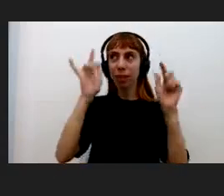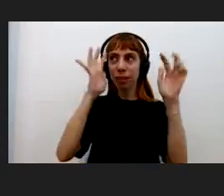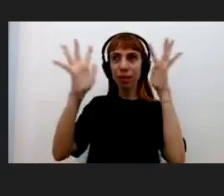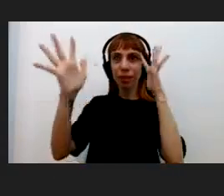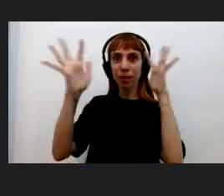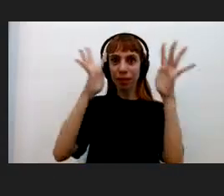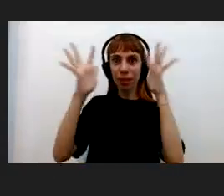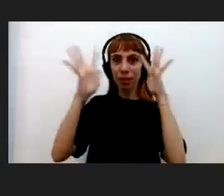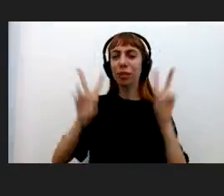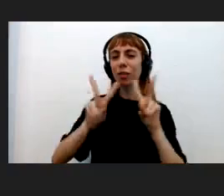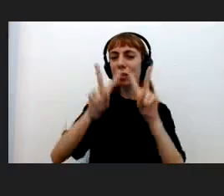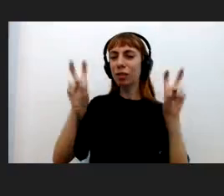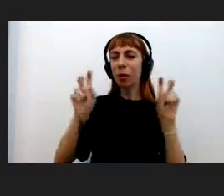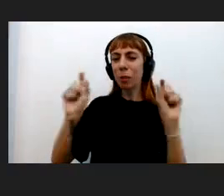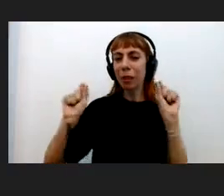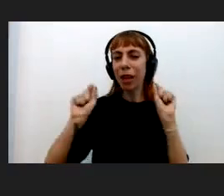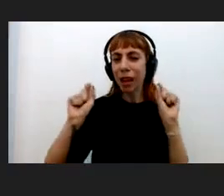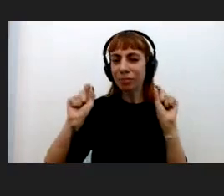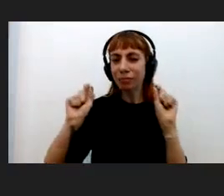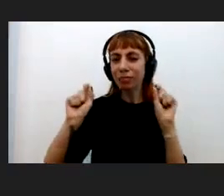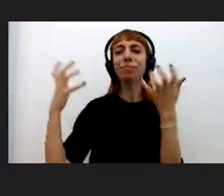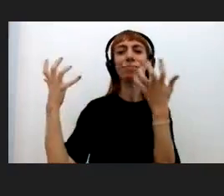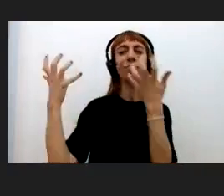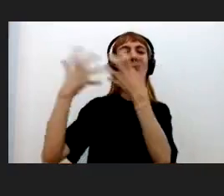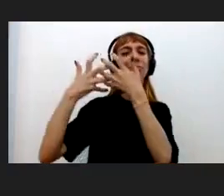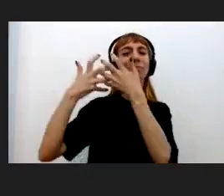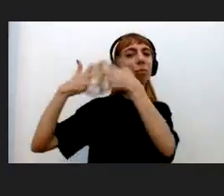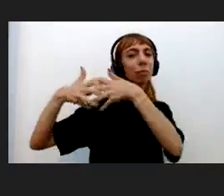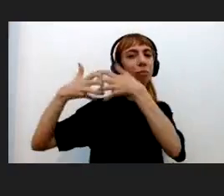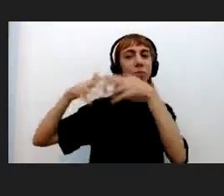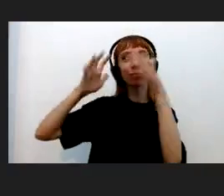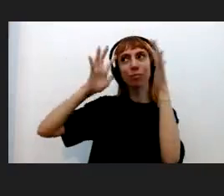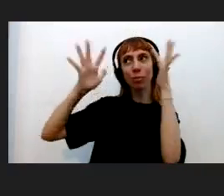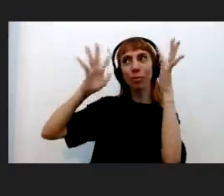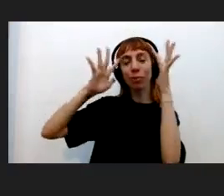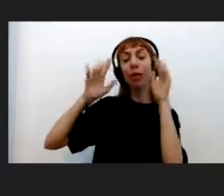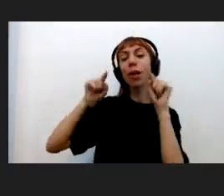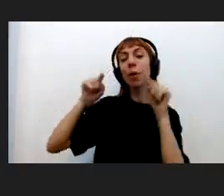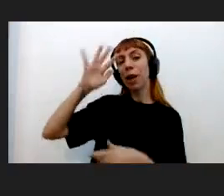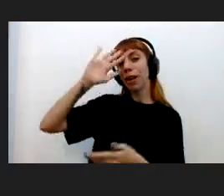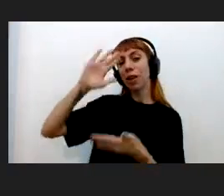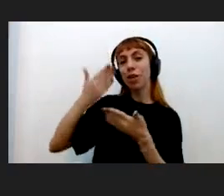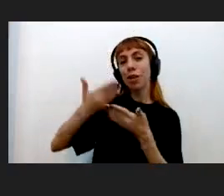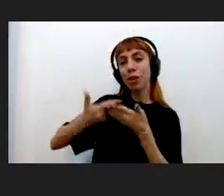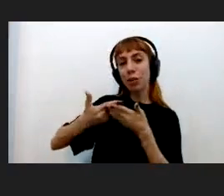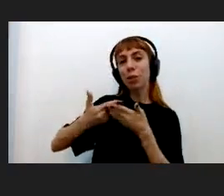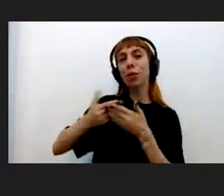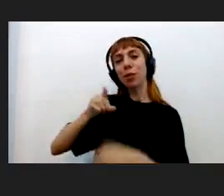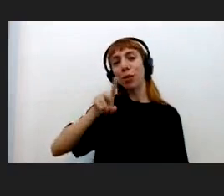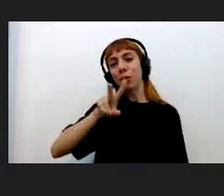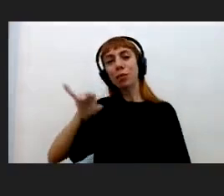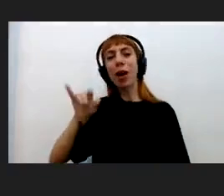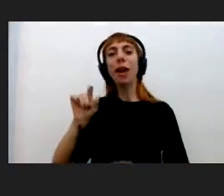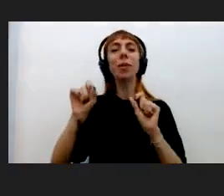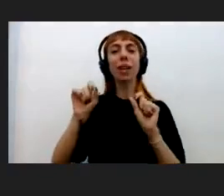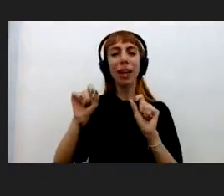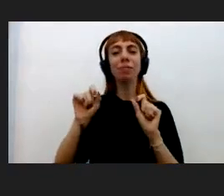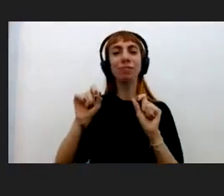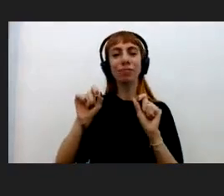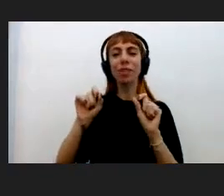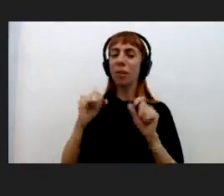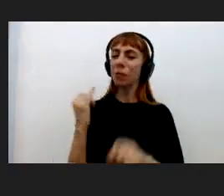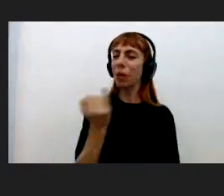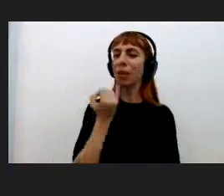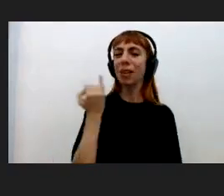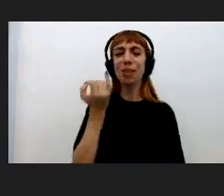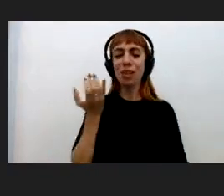de uma reflexão que eu acho que ela dá um assentamento, assim, ela traz uma base para